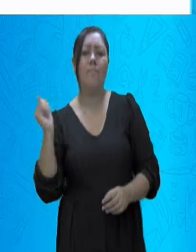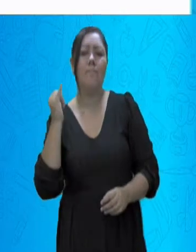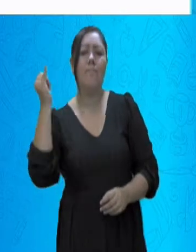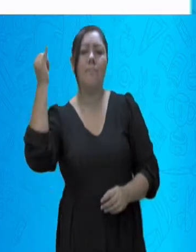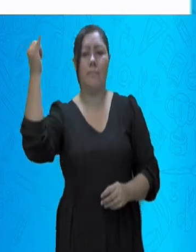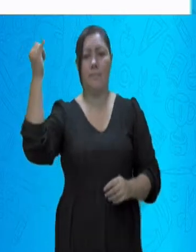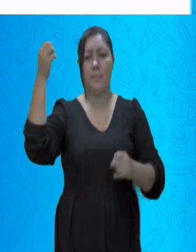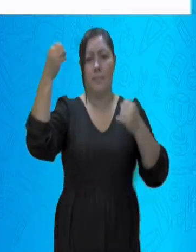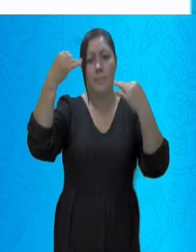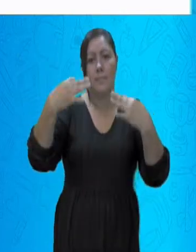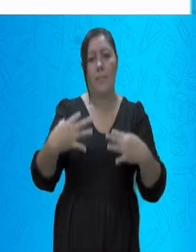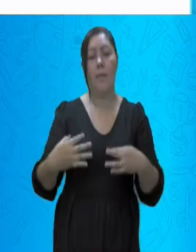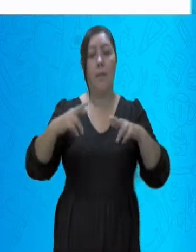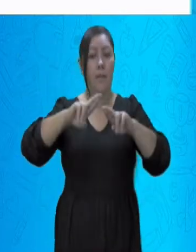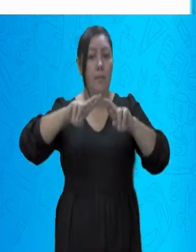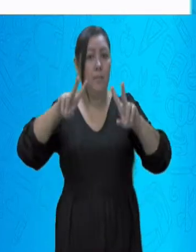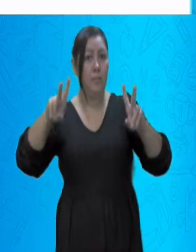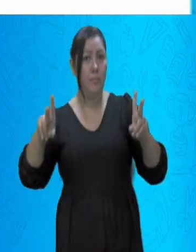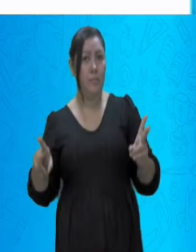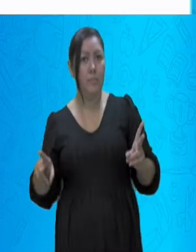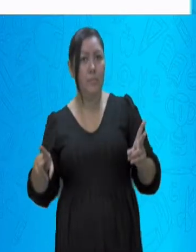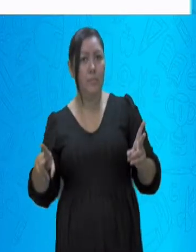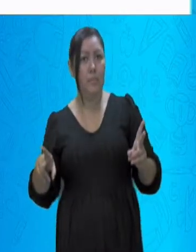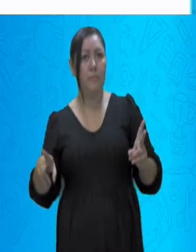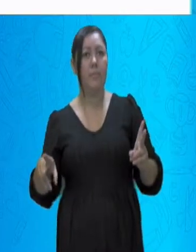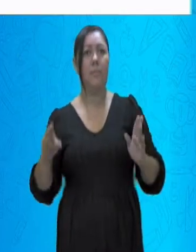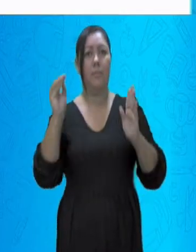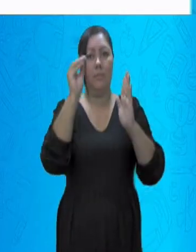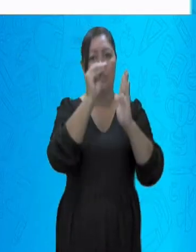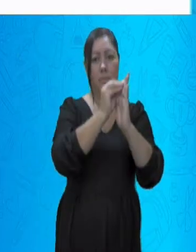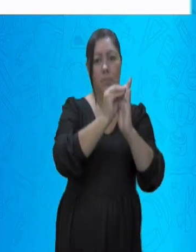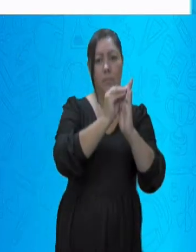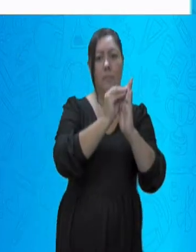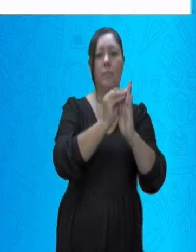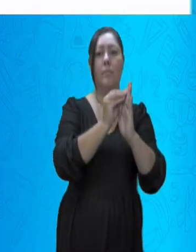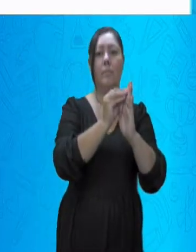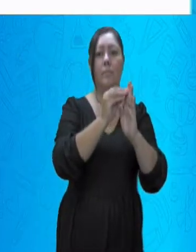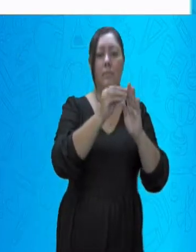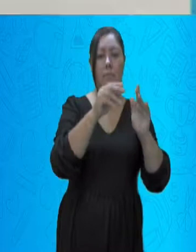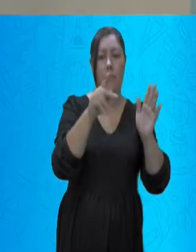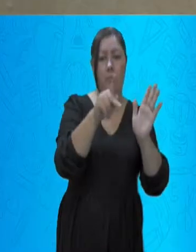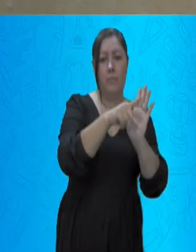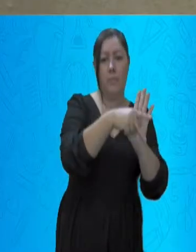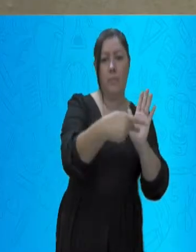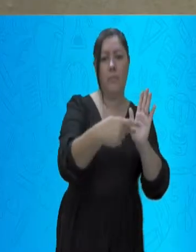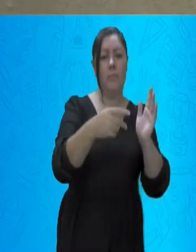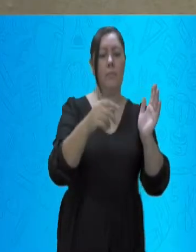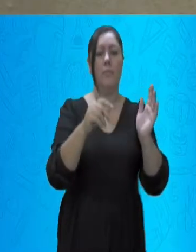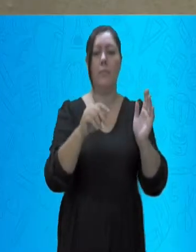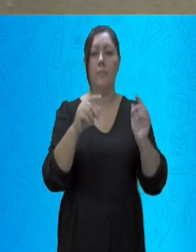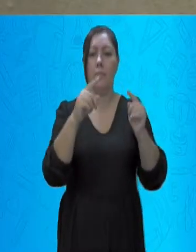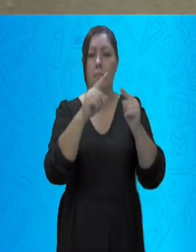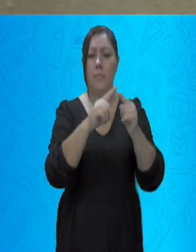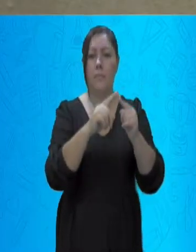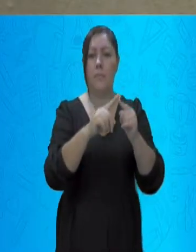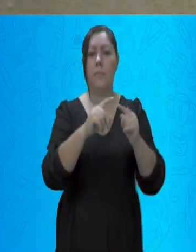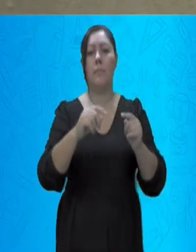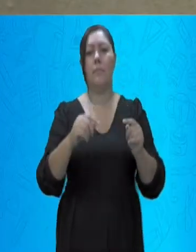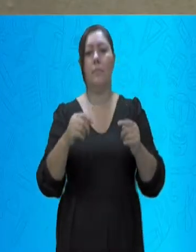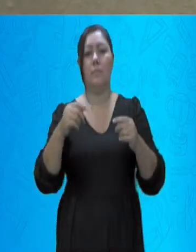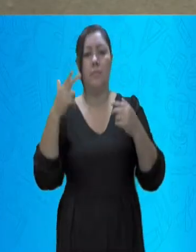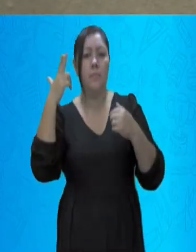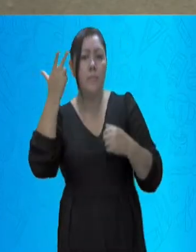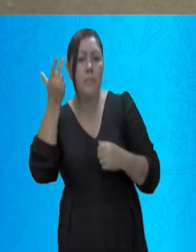a diferença entre as classificações dos substantivos próprios e comuns. Então, a gente tem, no geral,